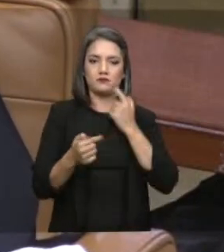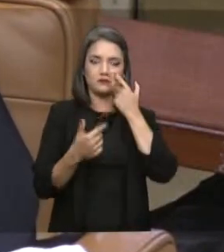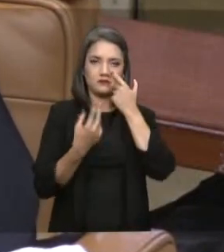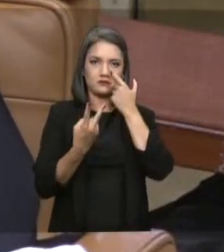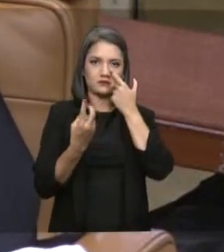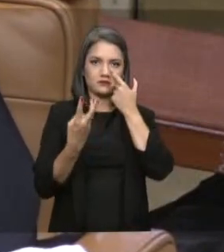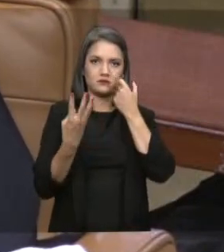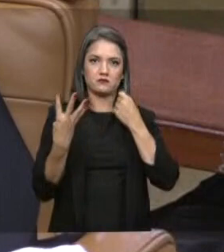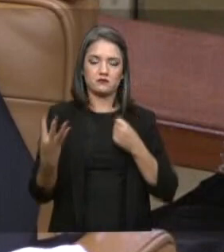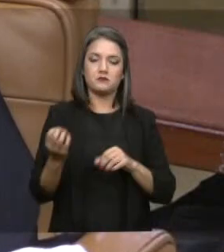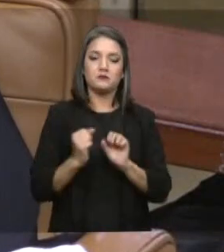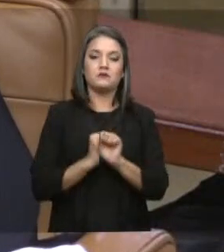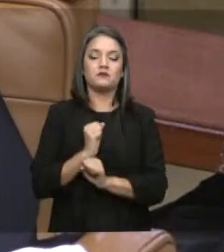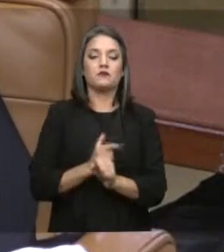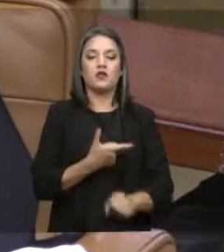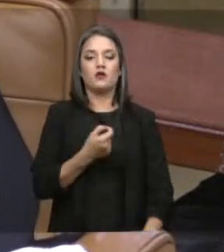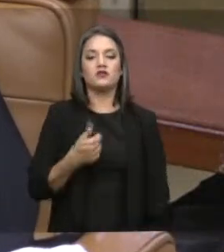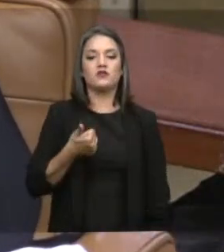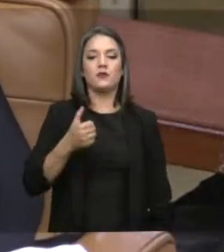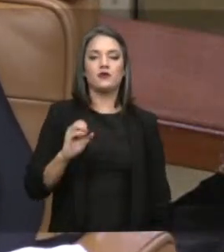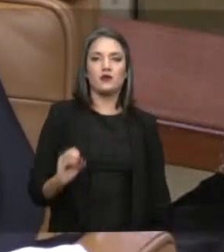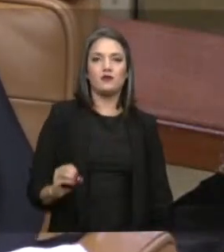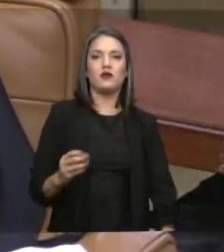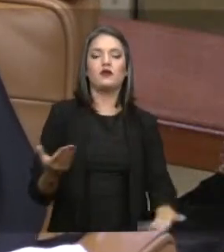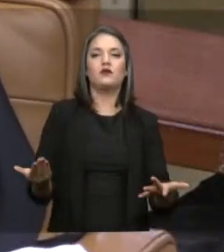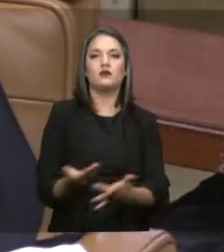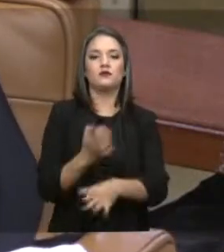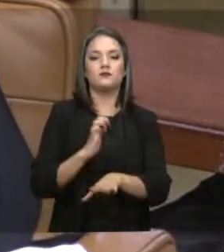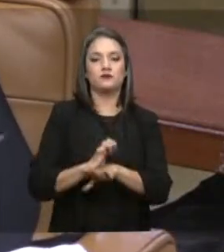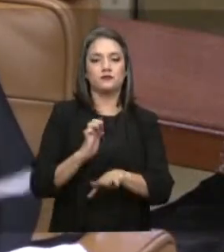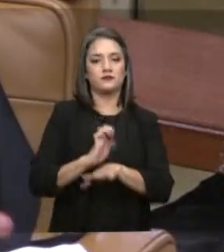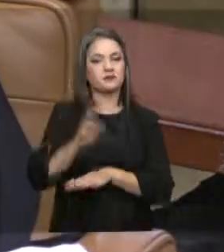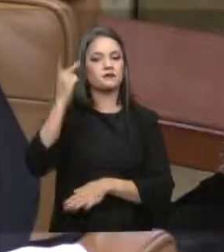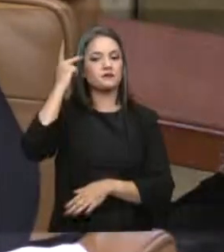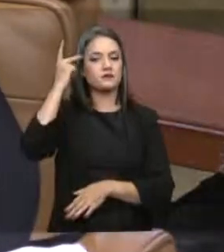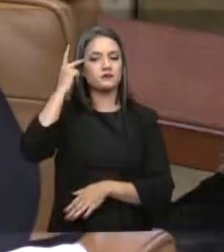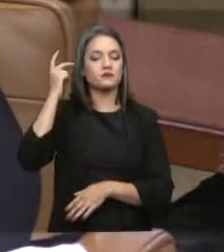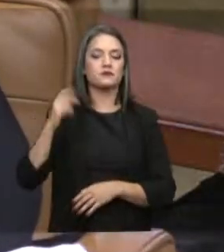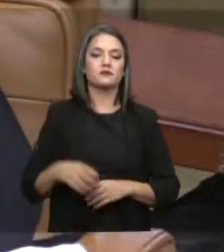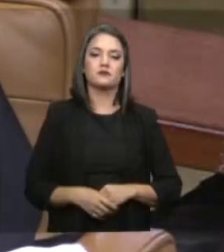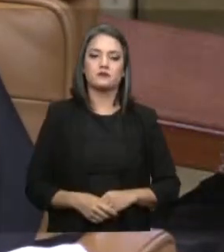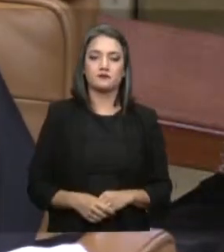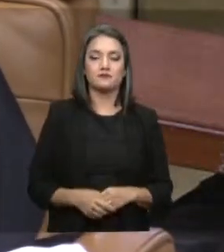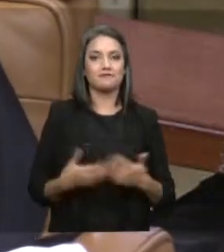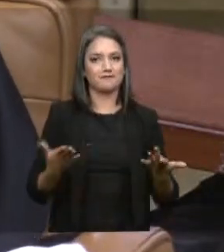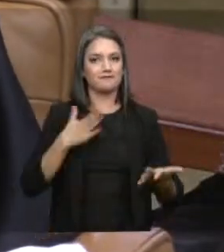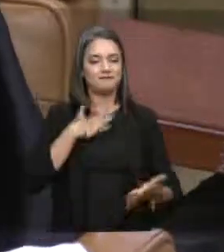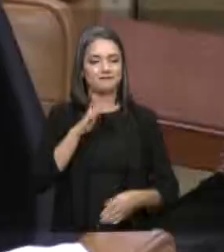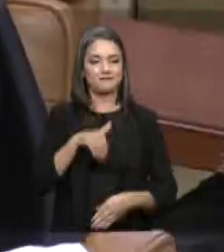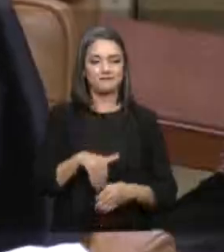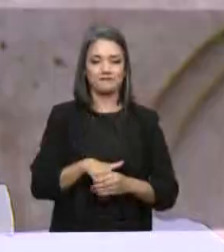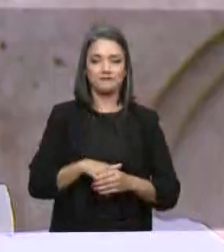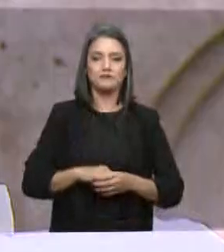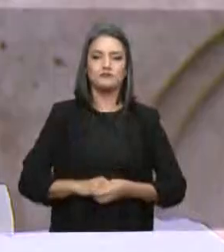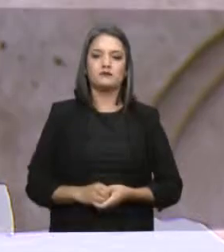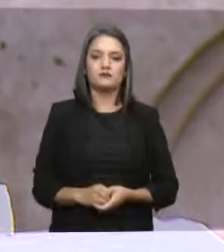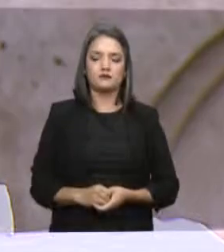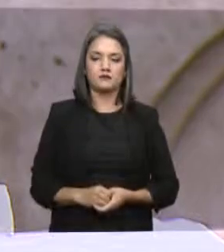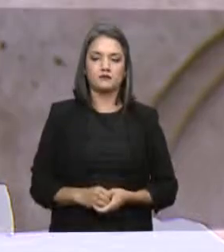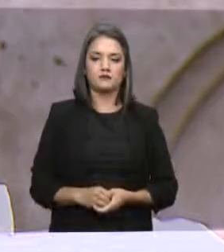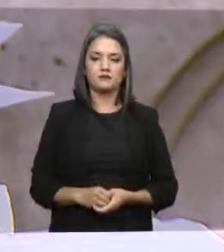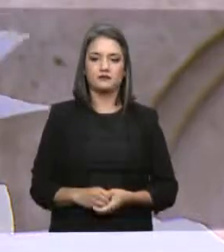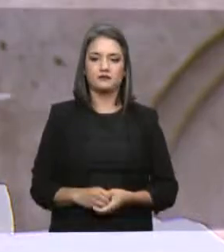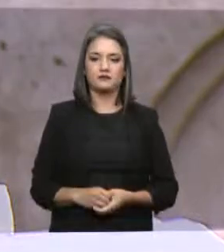17234 de 2010 do Estado de São Paulo é o voto senhora presidente